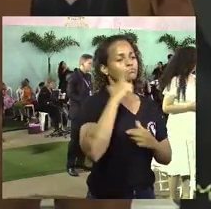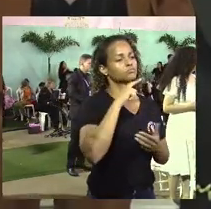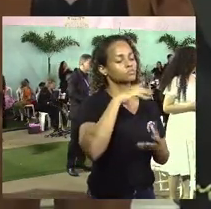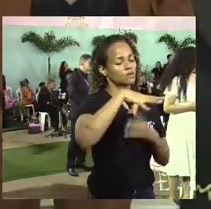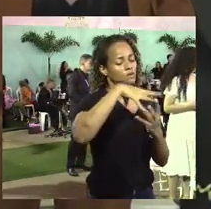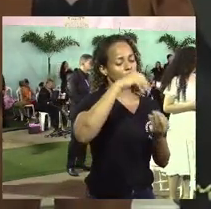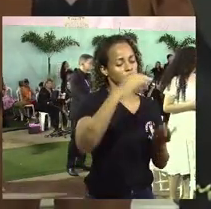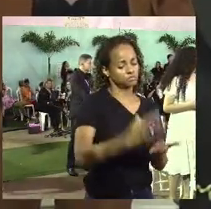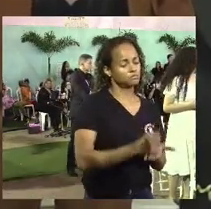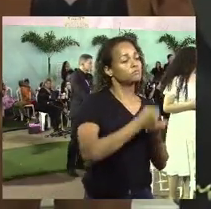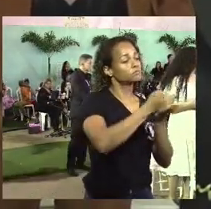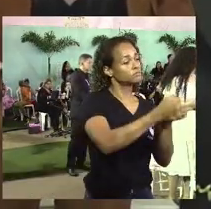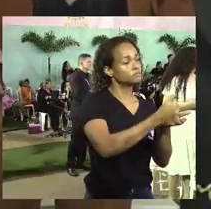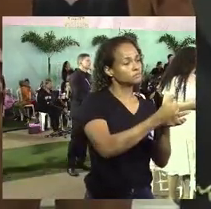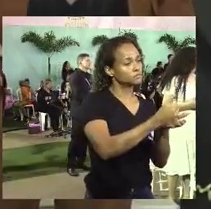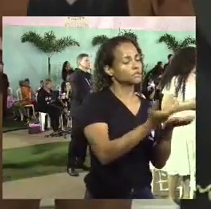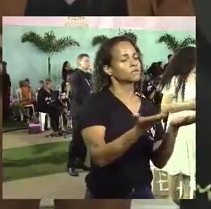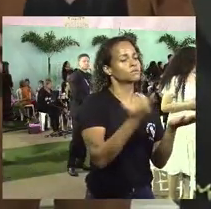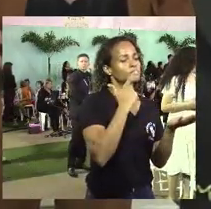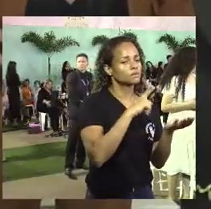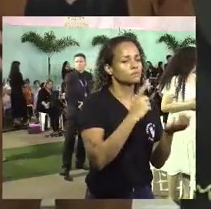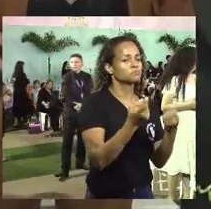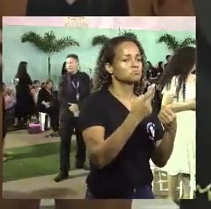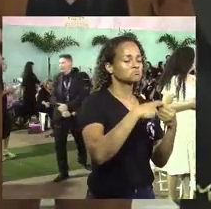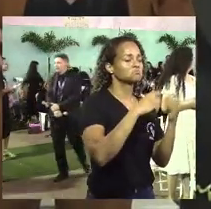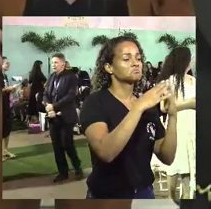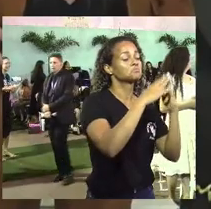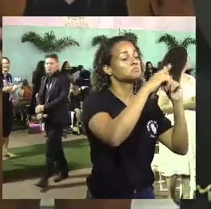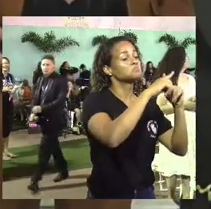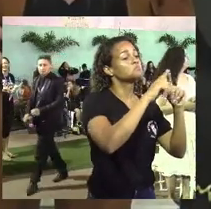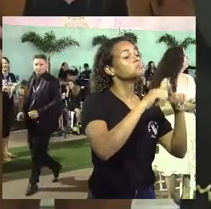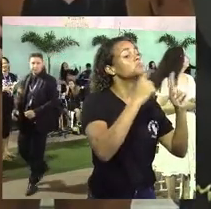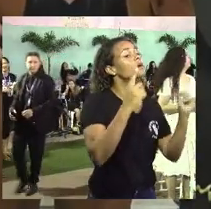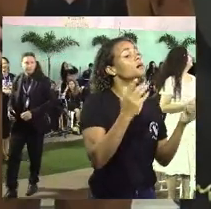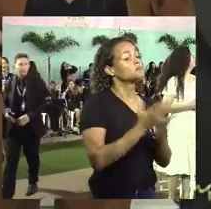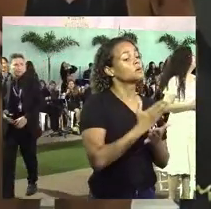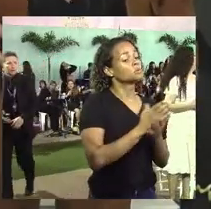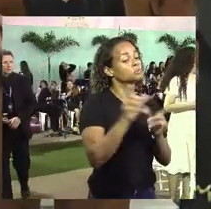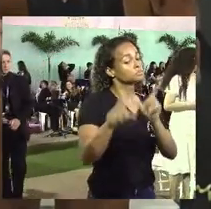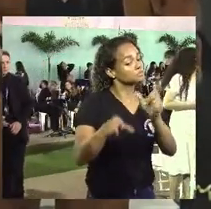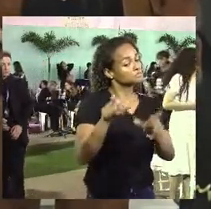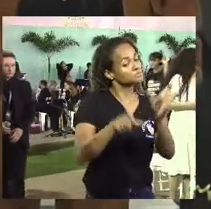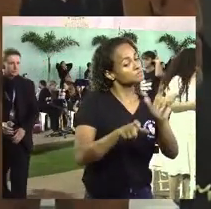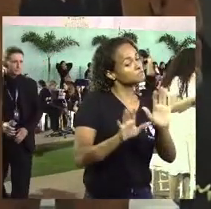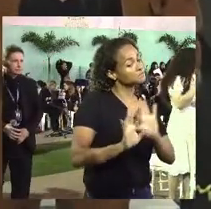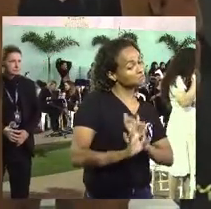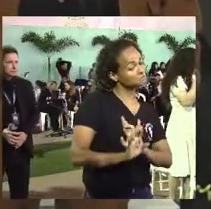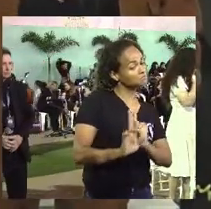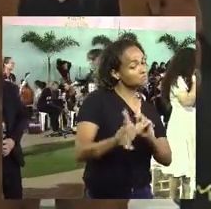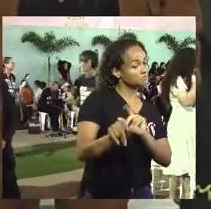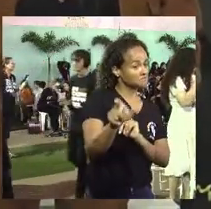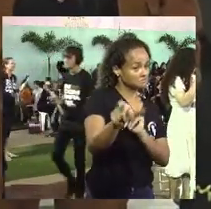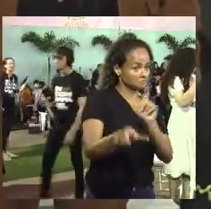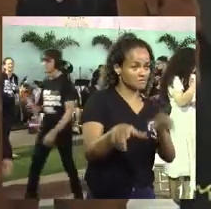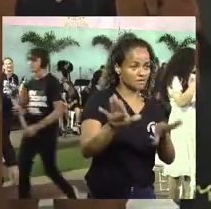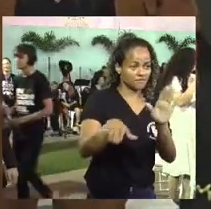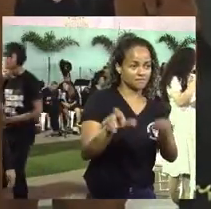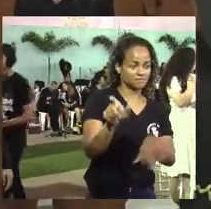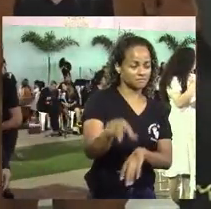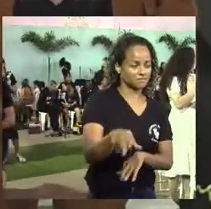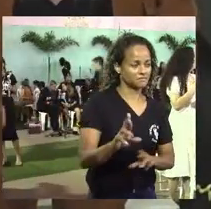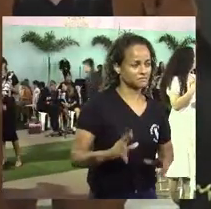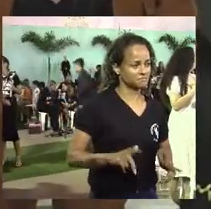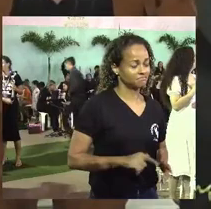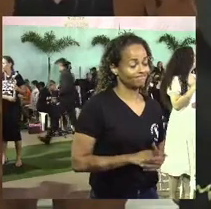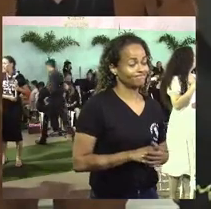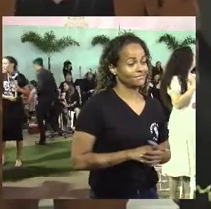deveriam ser Mas há alguns Deus dá um negócio diferente né para uns Deus dá